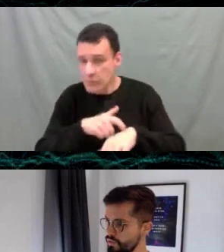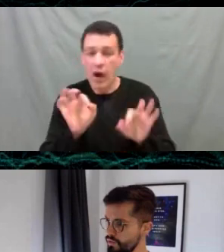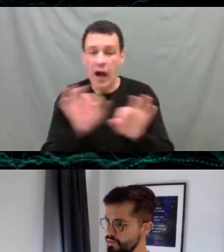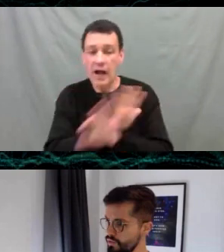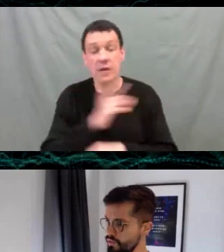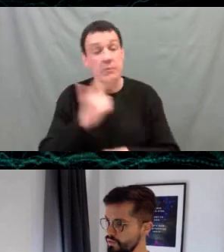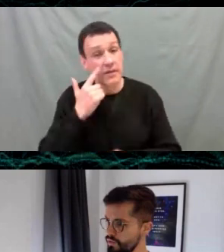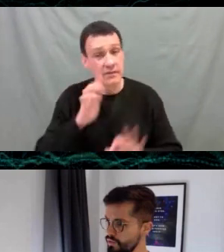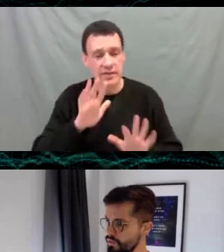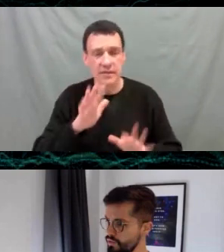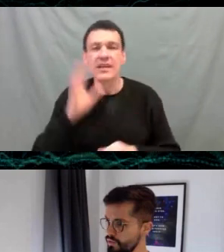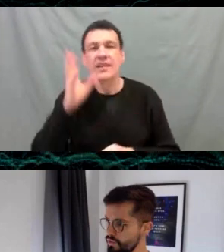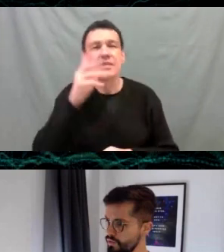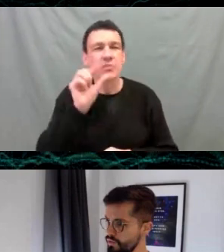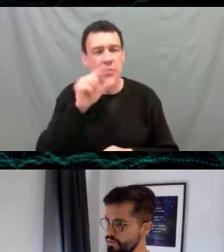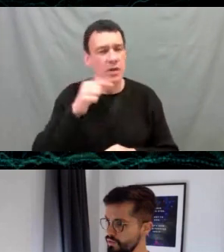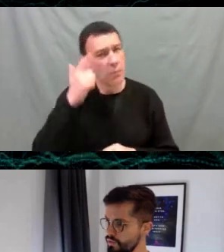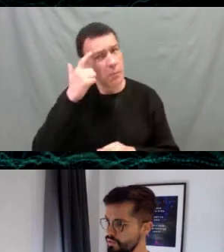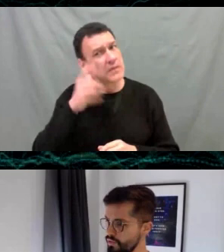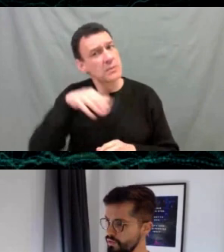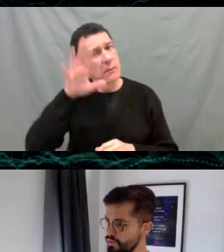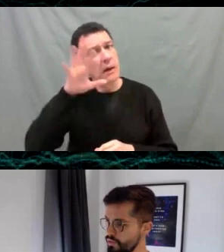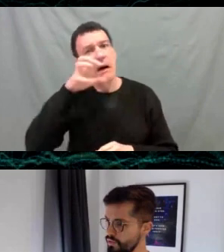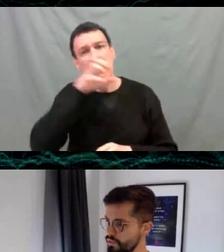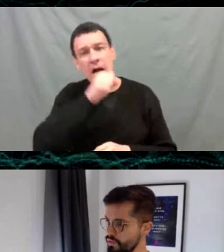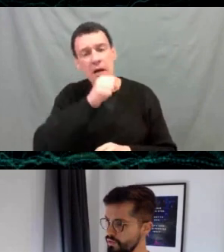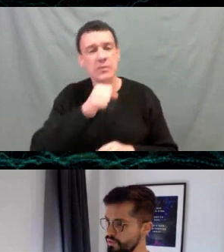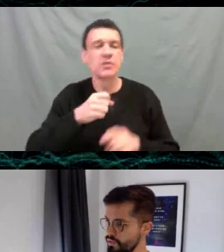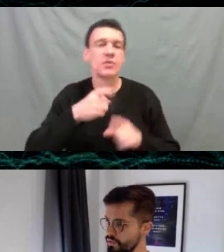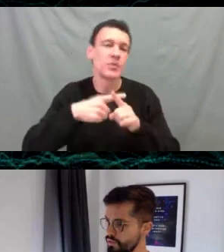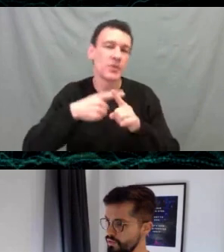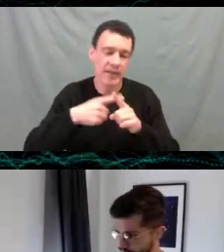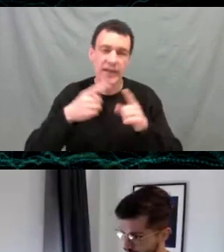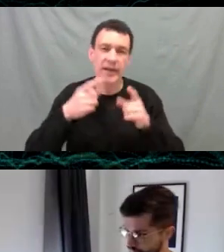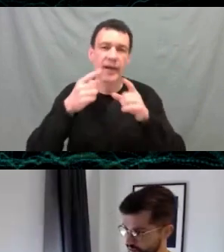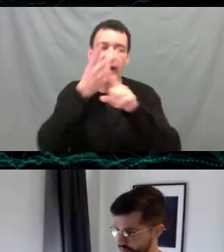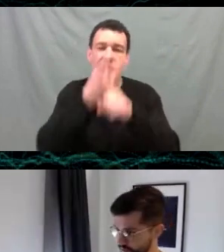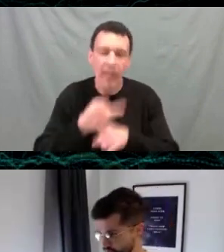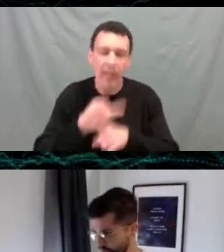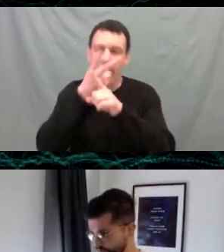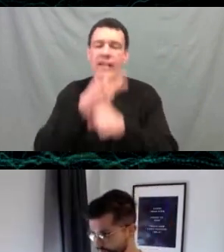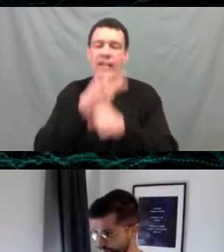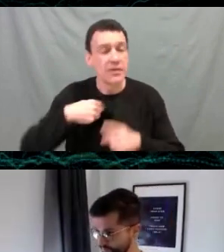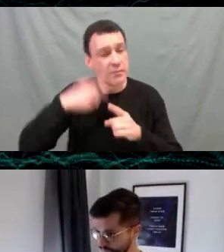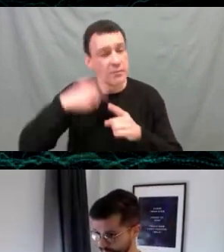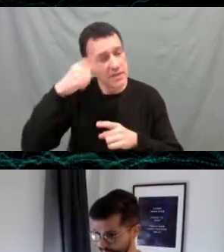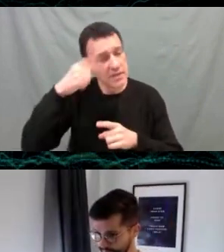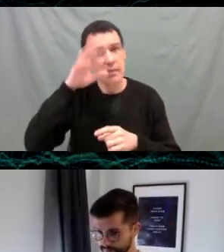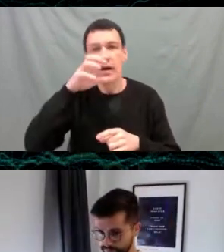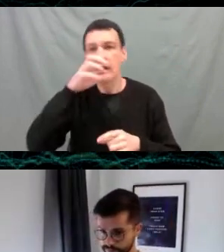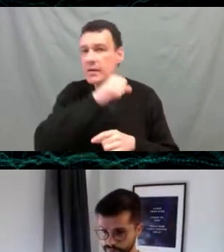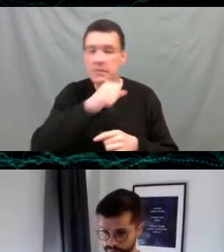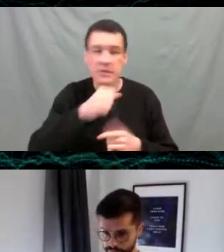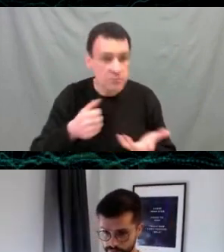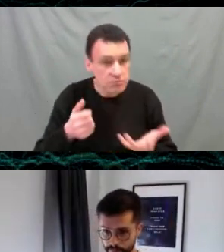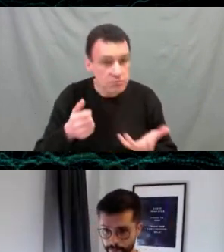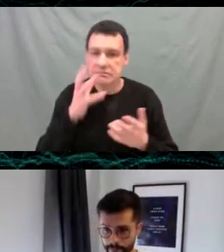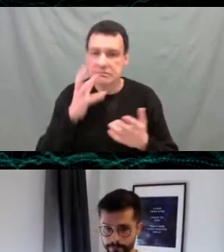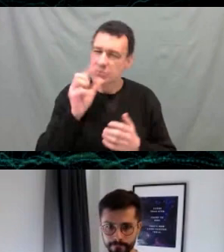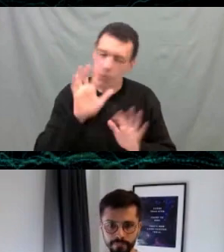tá demorando um pouquinho mais do que esperado para para para subir estamos para destruir distância mas ela vai ser esperando